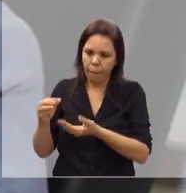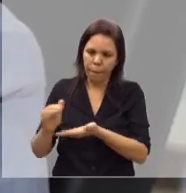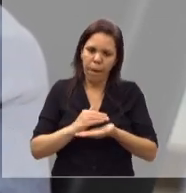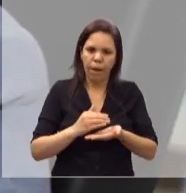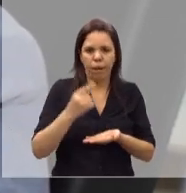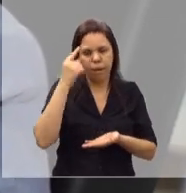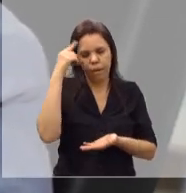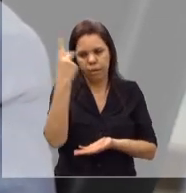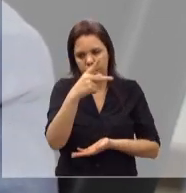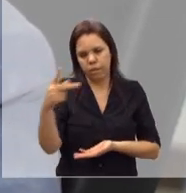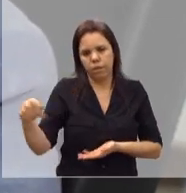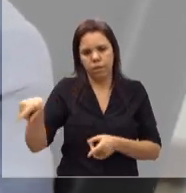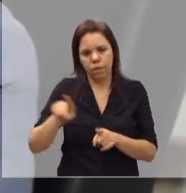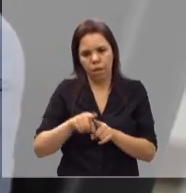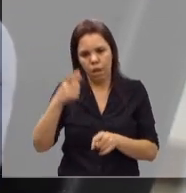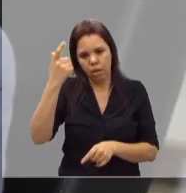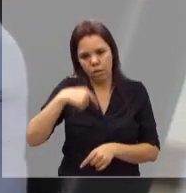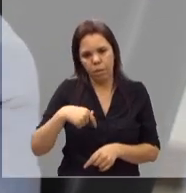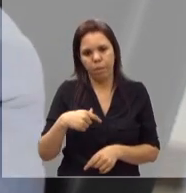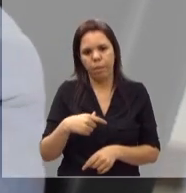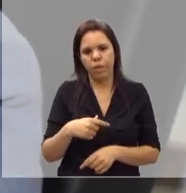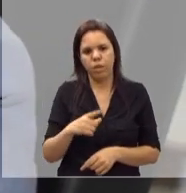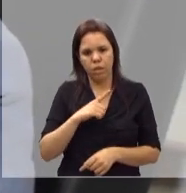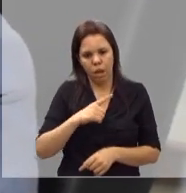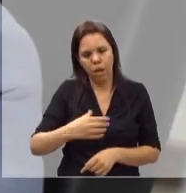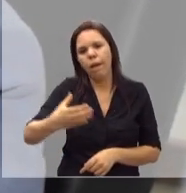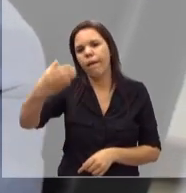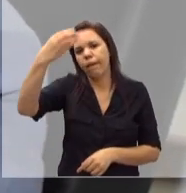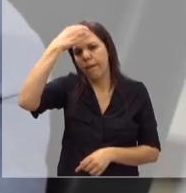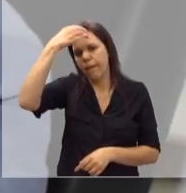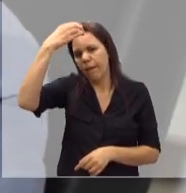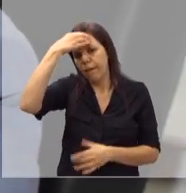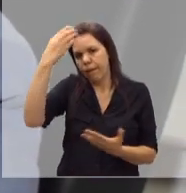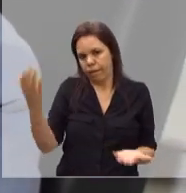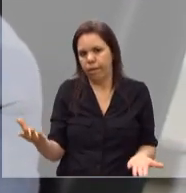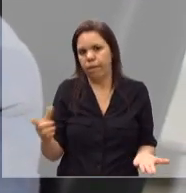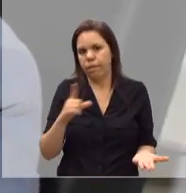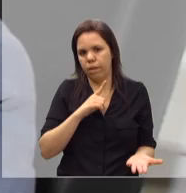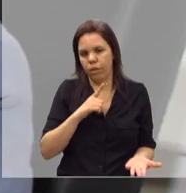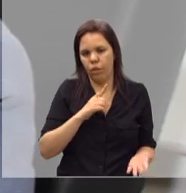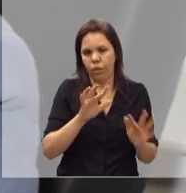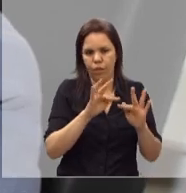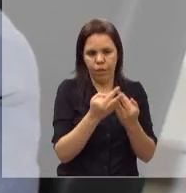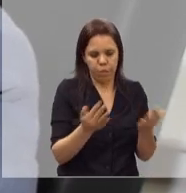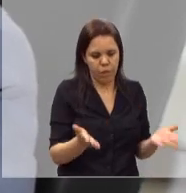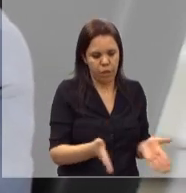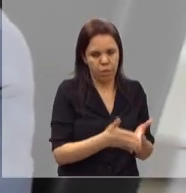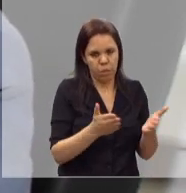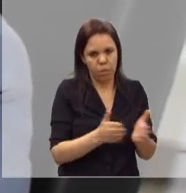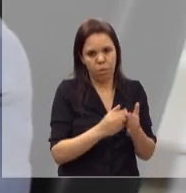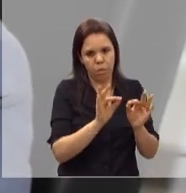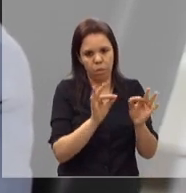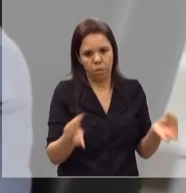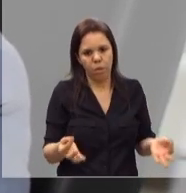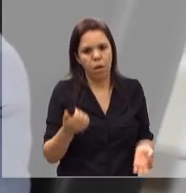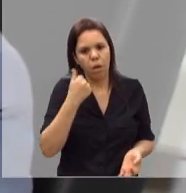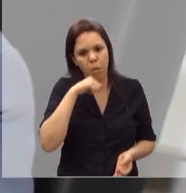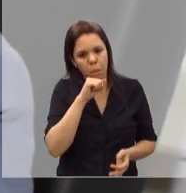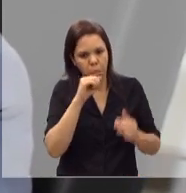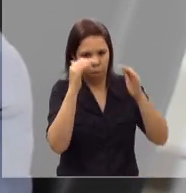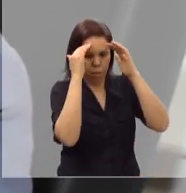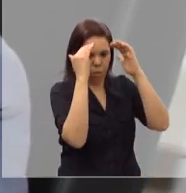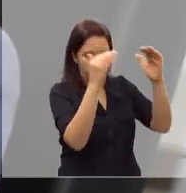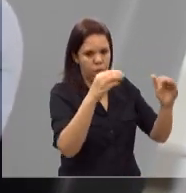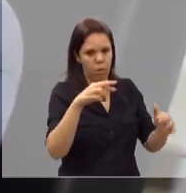como eu disse, eu sou uma pessoa de muito caráter, de muito brio, vim de uma família muito pobre, uma mãe de muita honra,